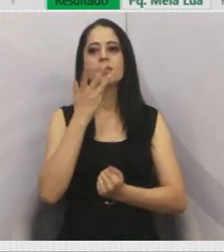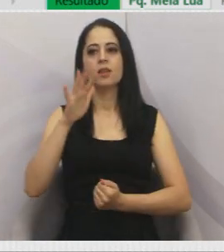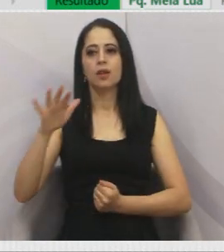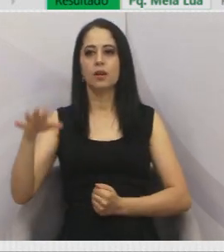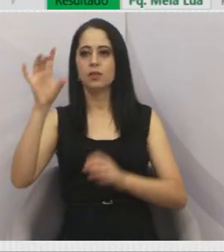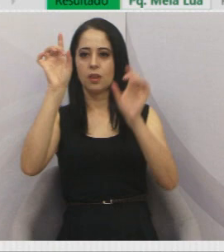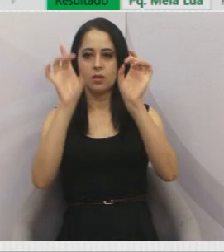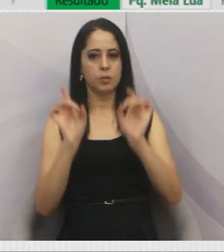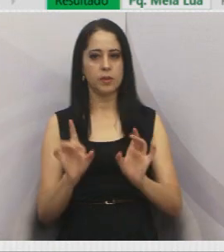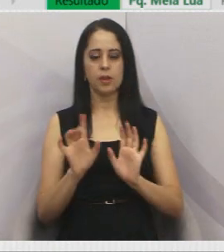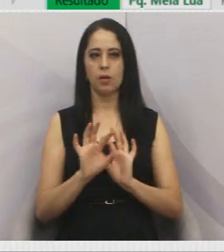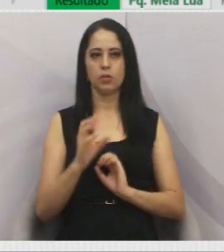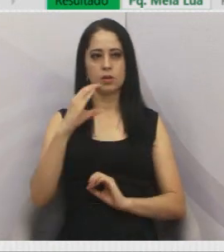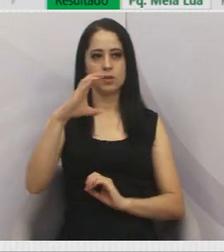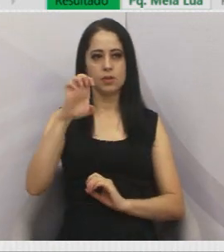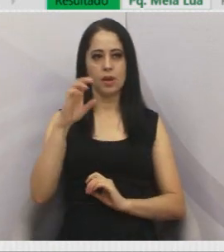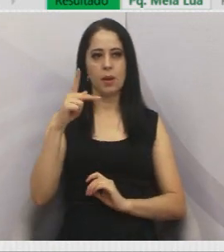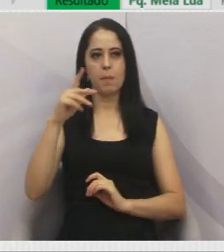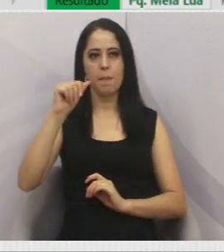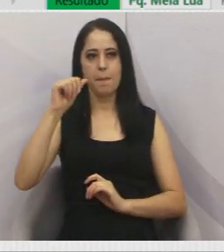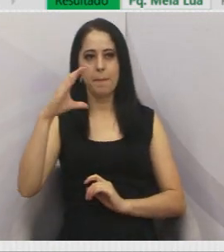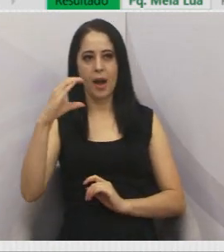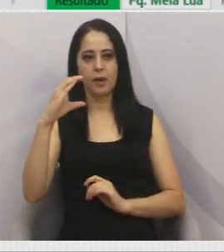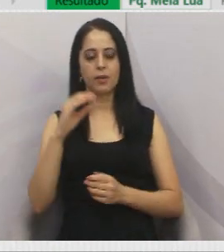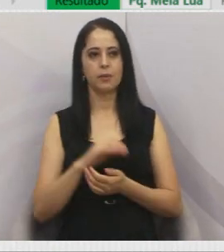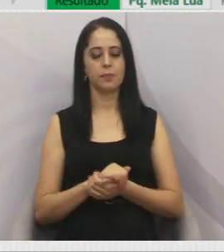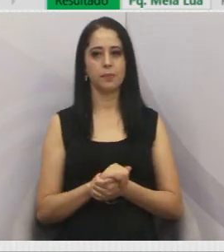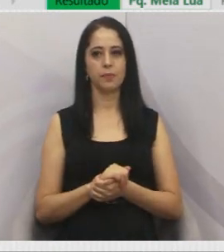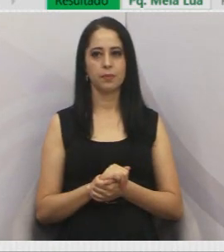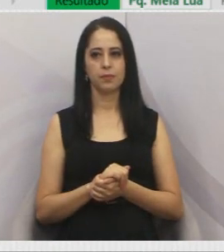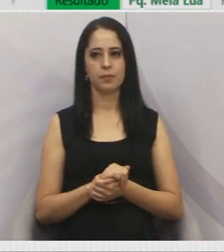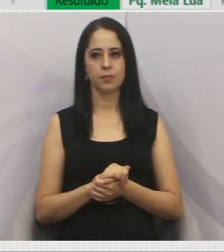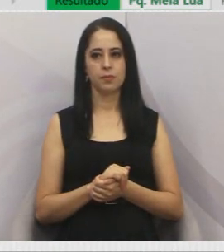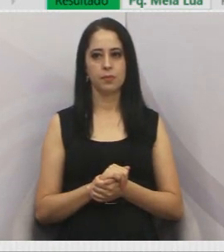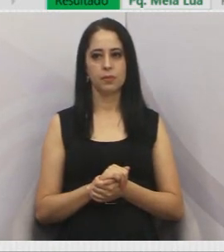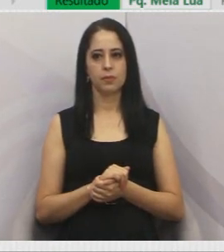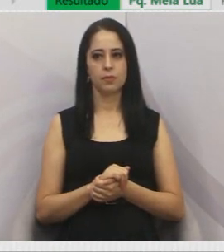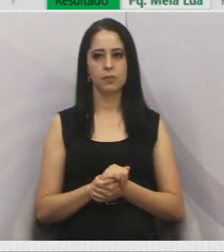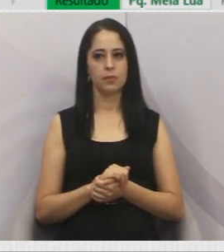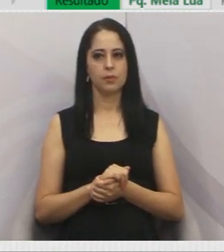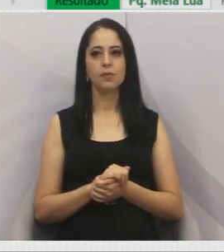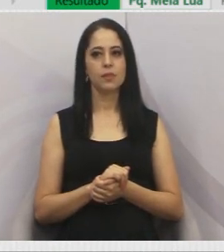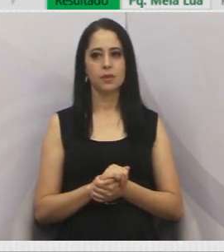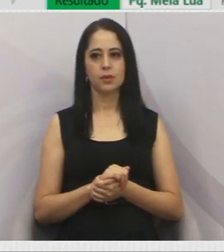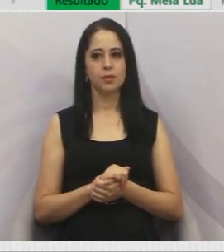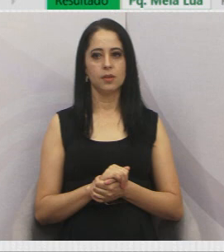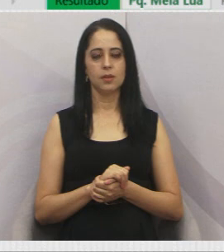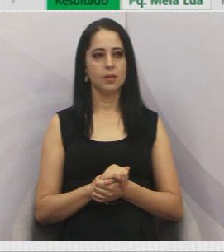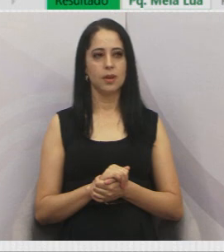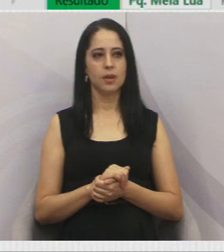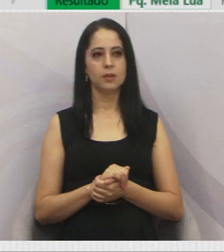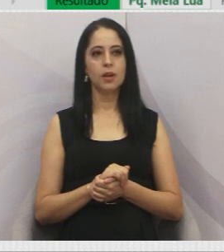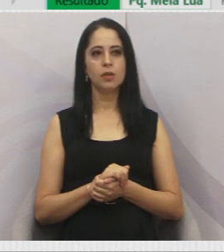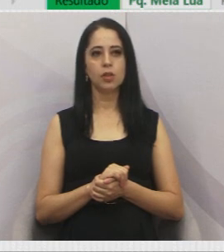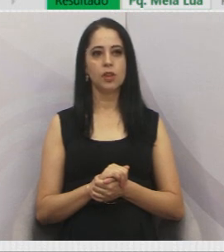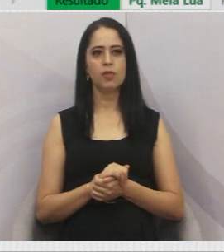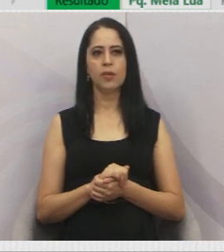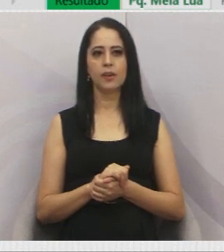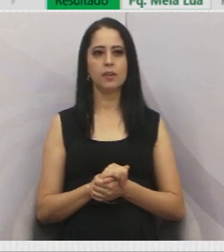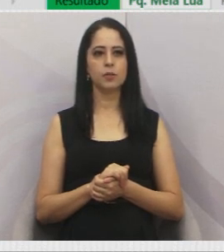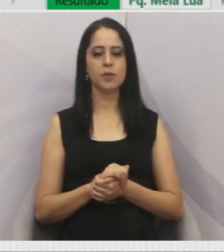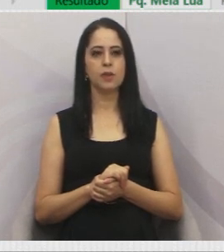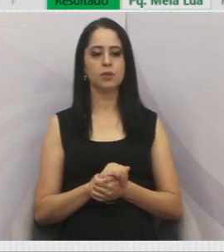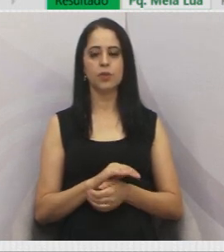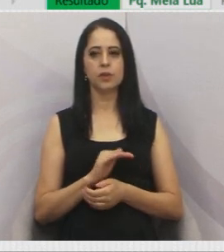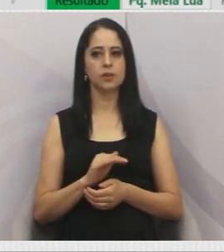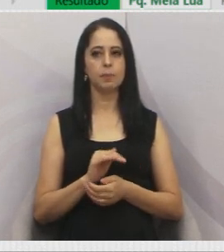Pais e Companheiros, CEPAC. Perfeito? Permanece inconclusivo. Entidade sindical vai ser apurado após pela Comissão